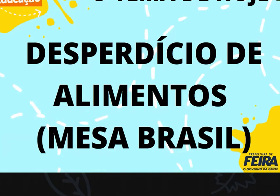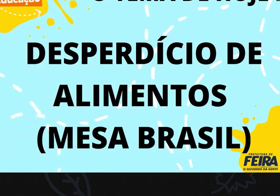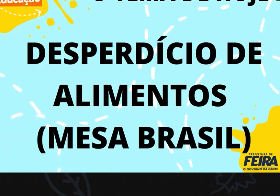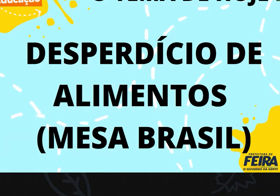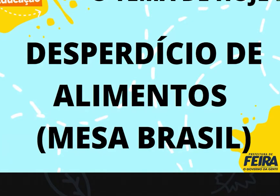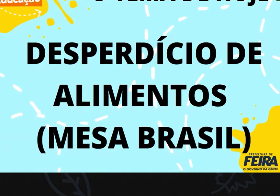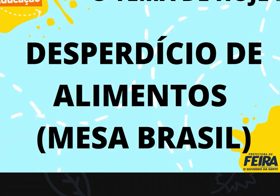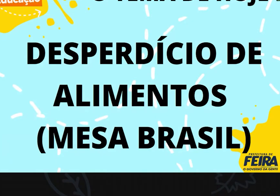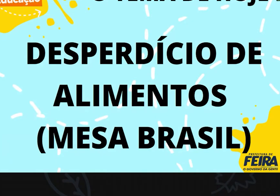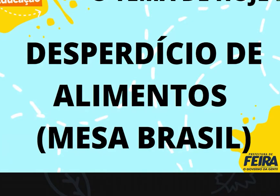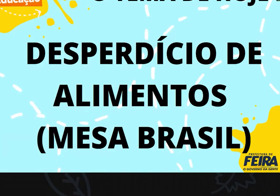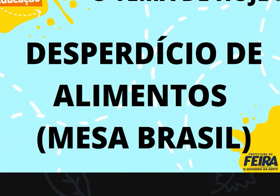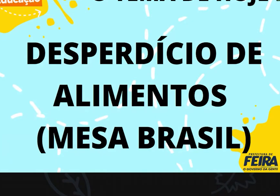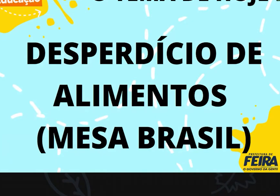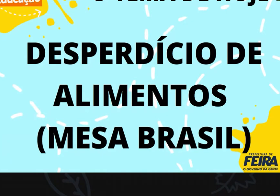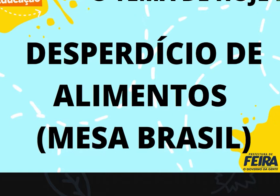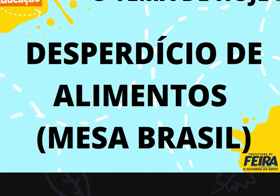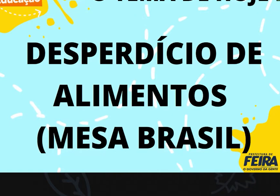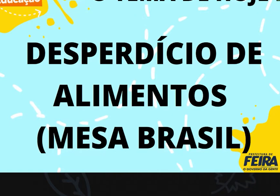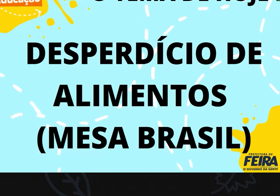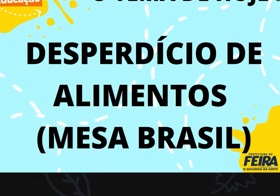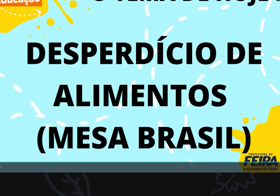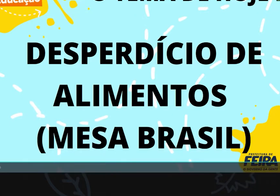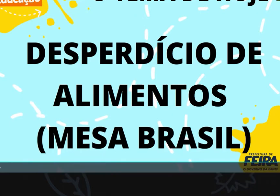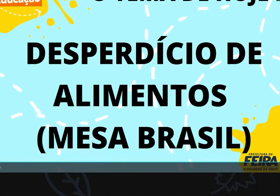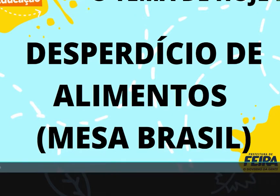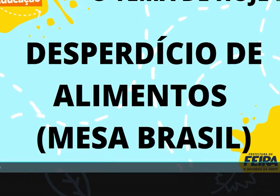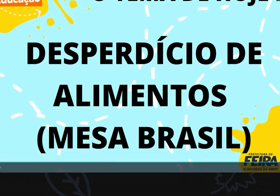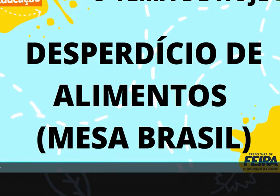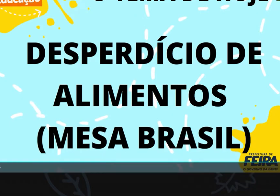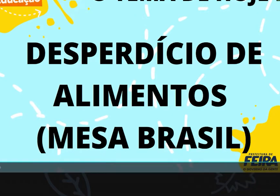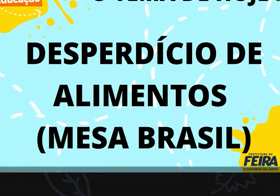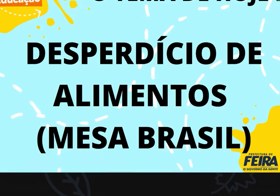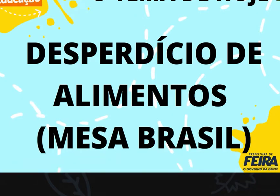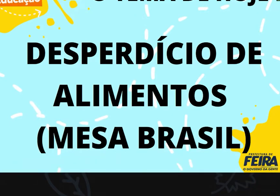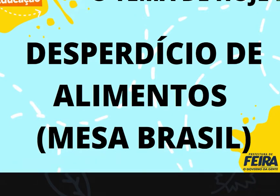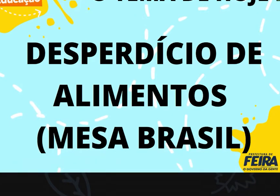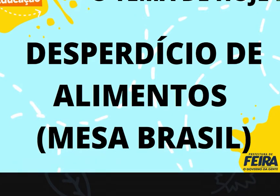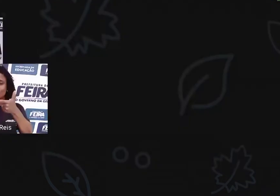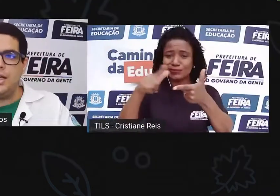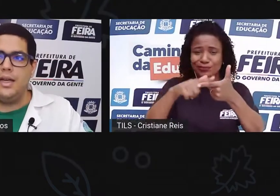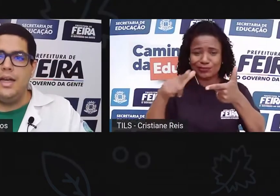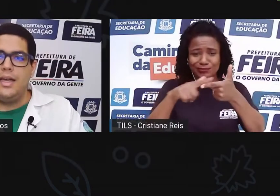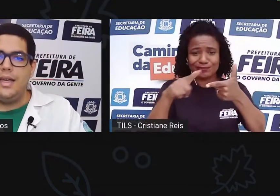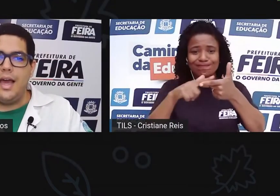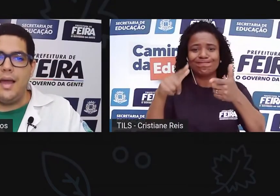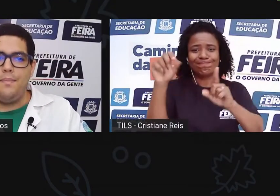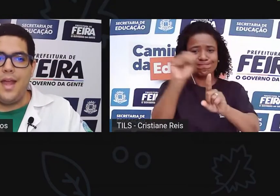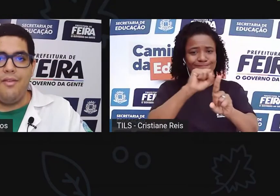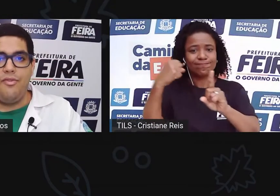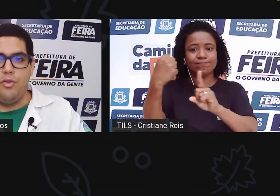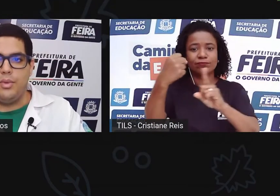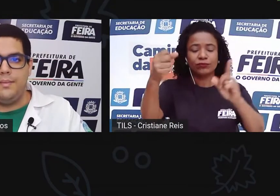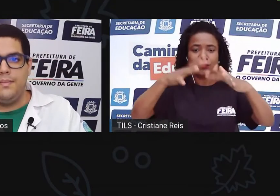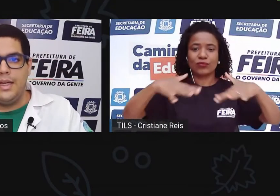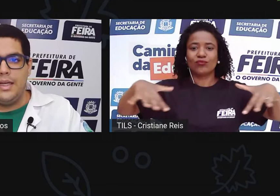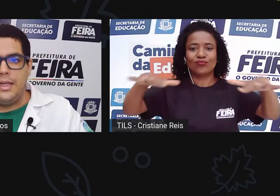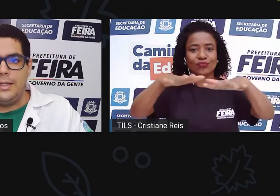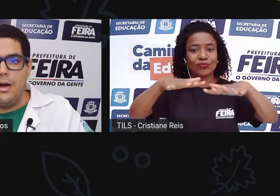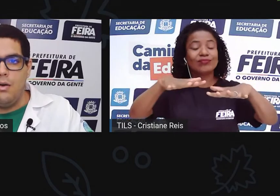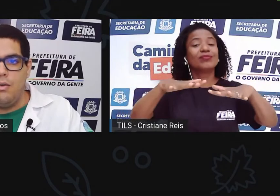falar de um aspecto bem atual da nossa sociedade, infelizmente, né, que é a